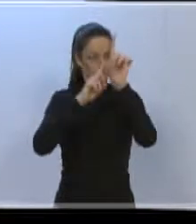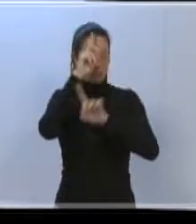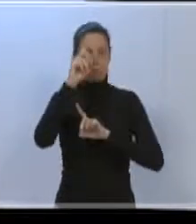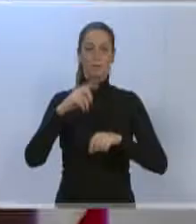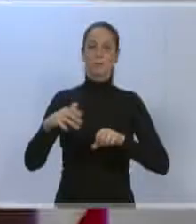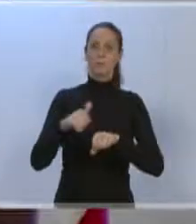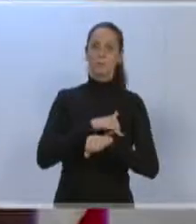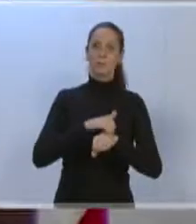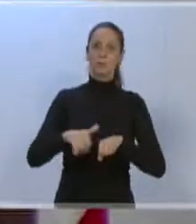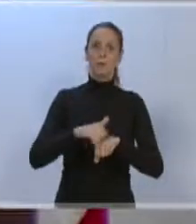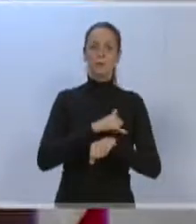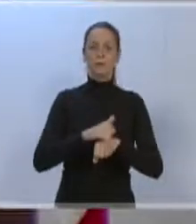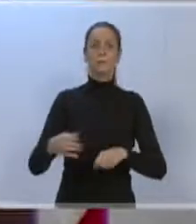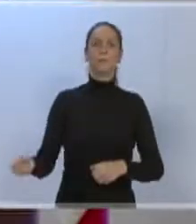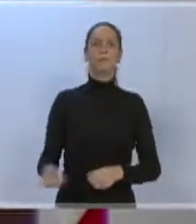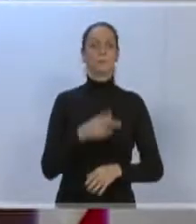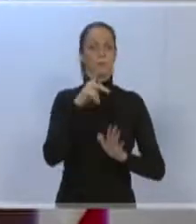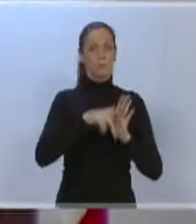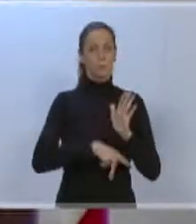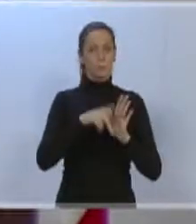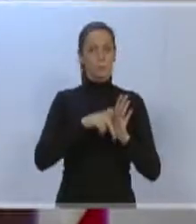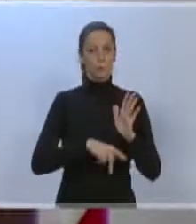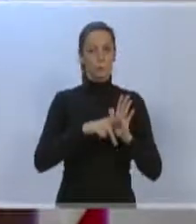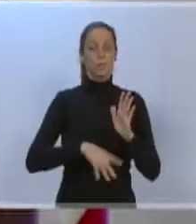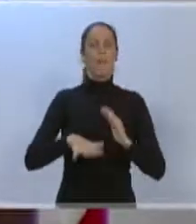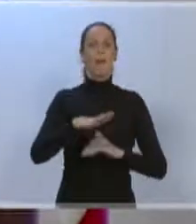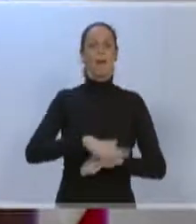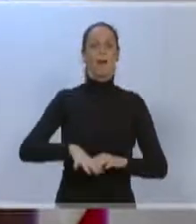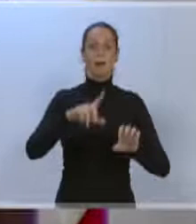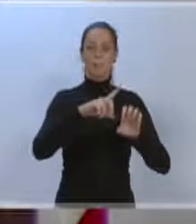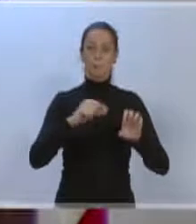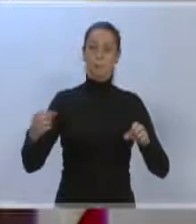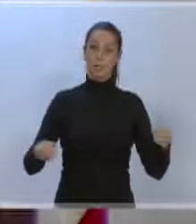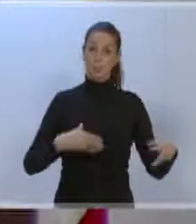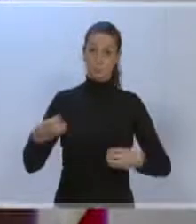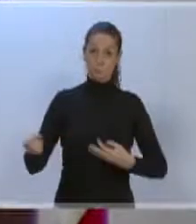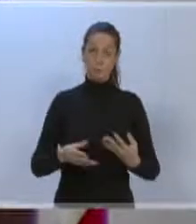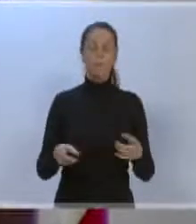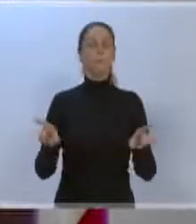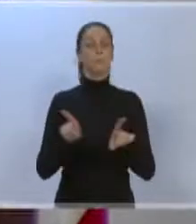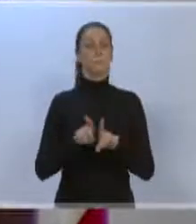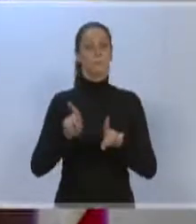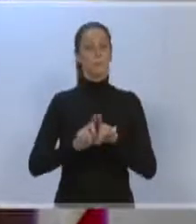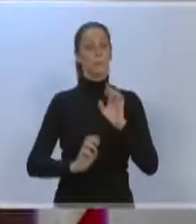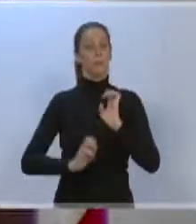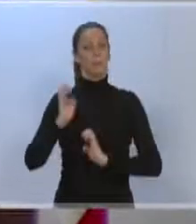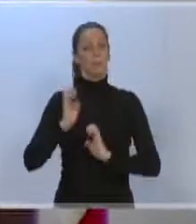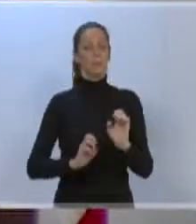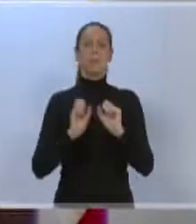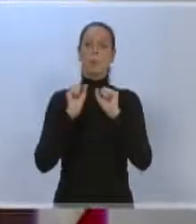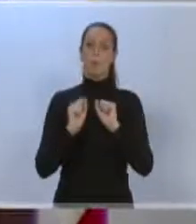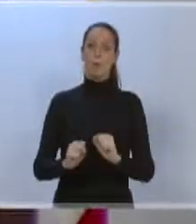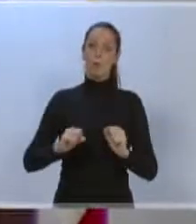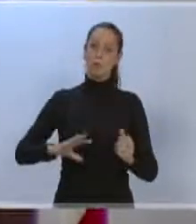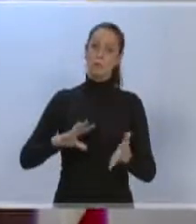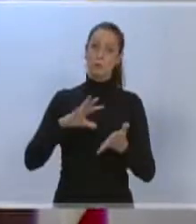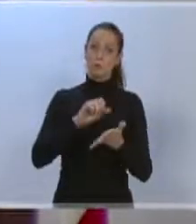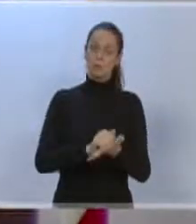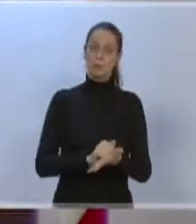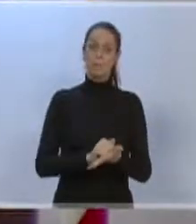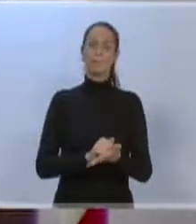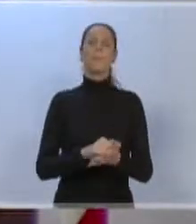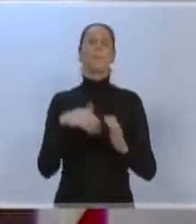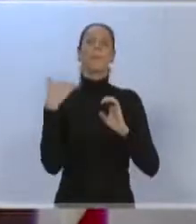e novos projetos na parte de empreendedorismo e inovação que as empresas podem se cadastrar em mandar